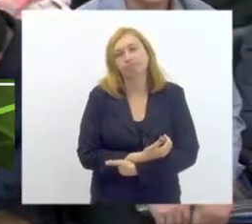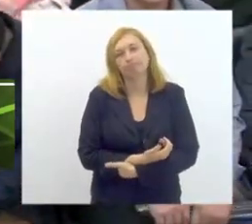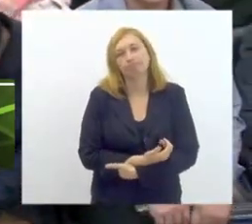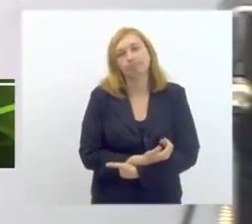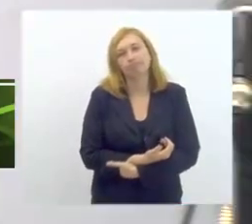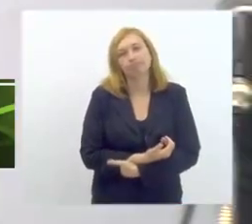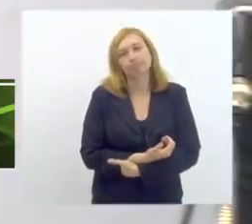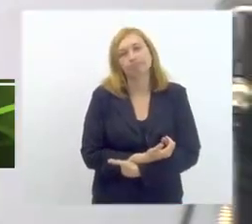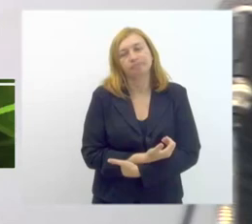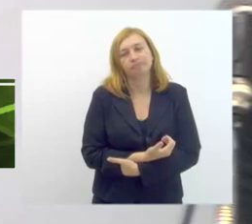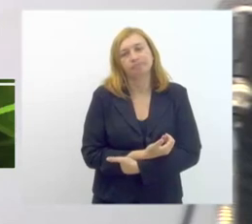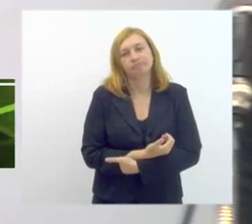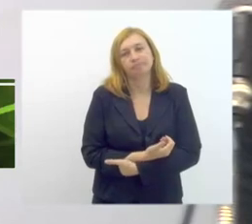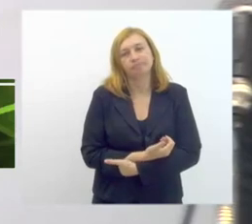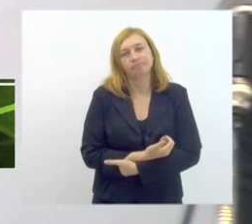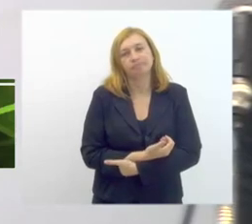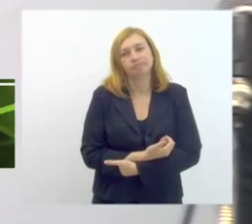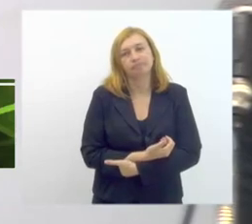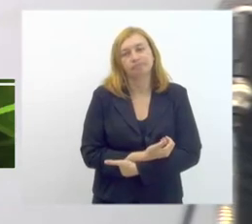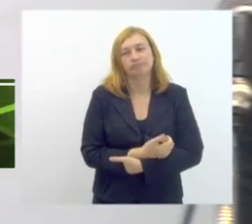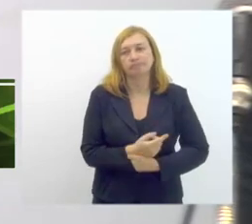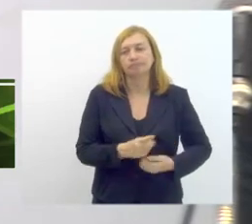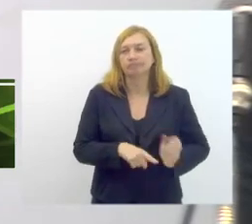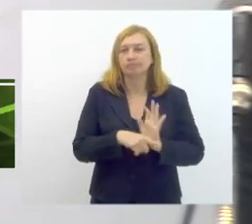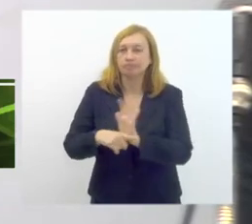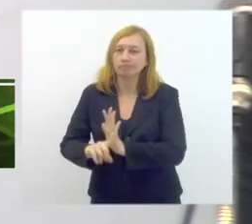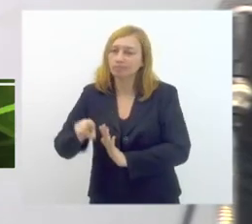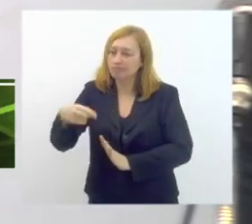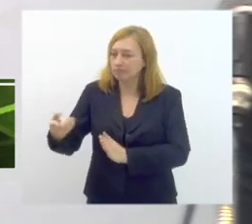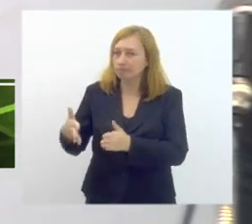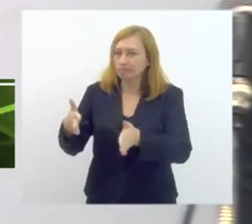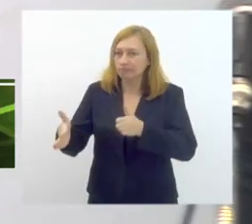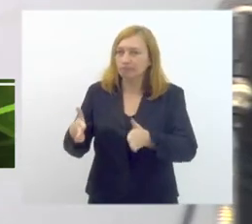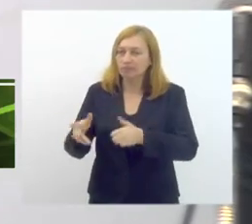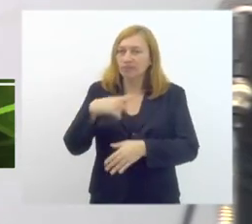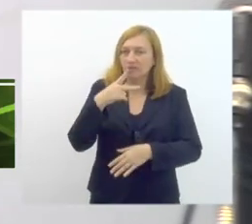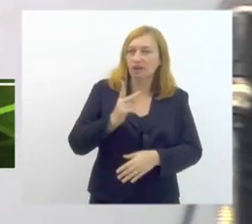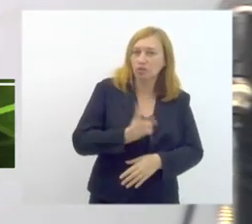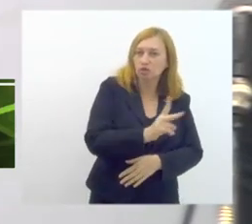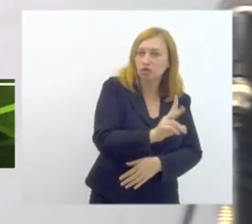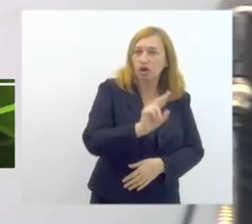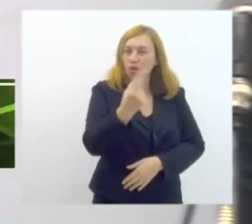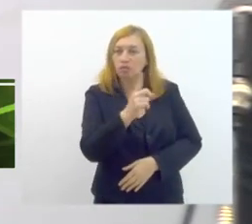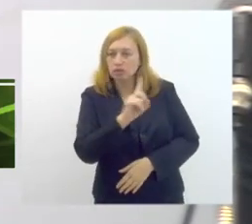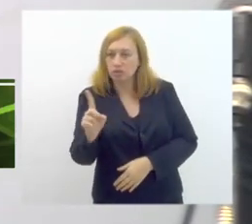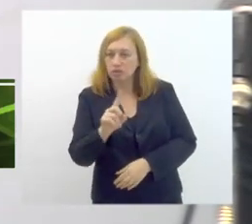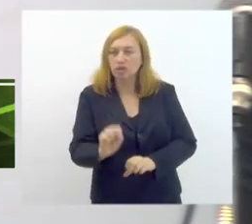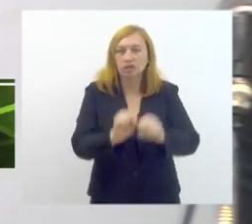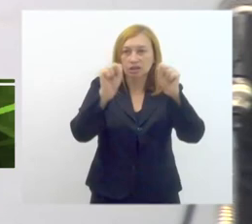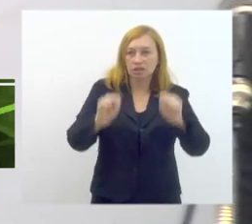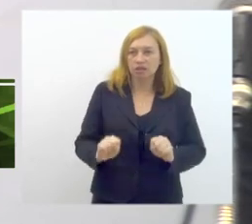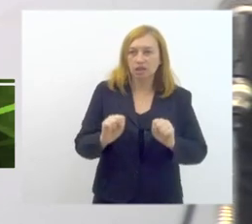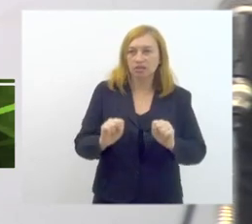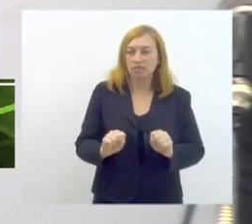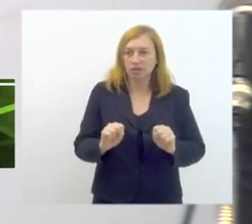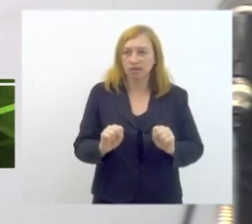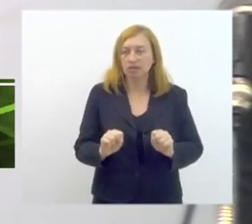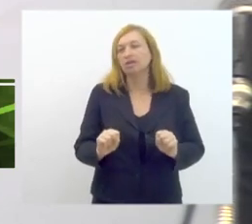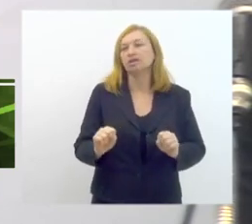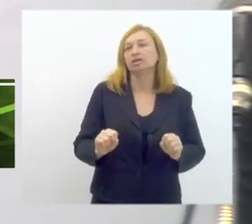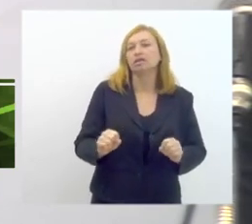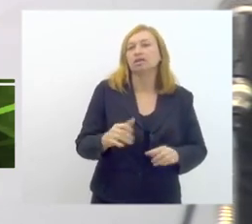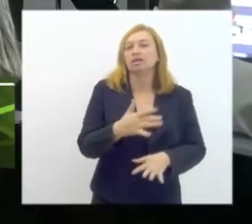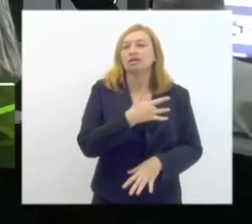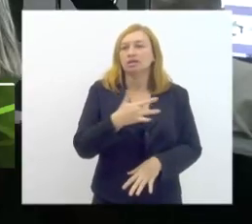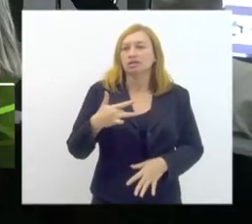Essa agenda, ela é decisiva para o próximo período e diz sobre se vamos ou não continuar tendo sistema universal de saúde e se vamos ou não nos